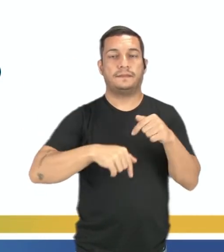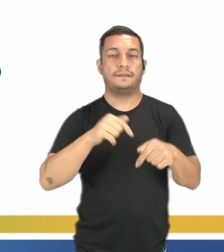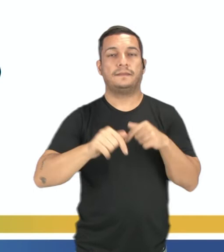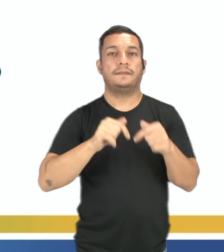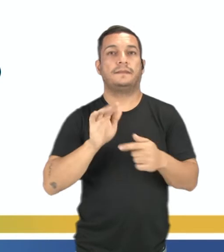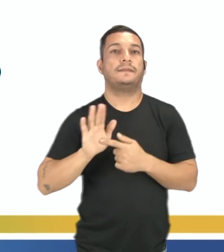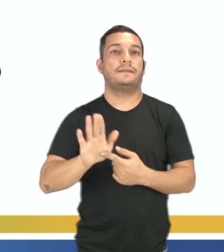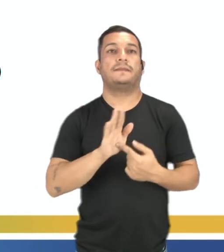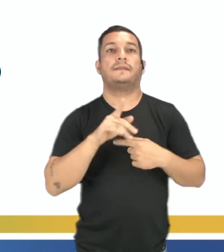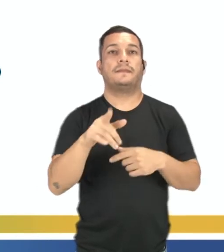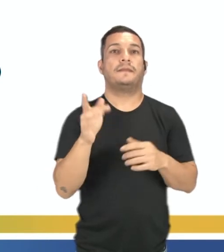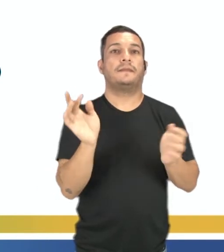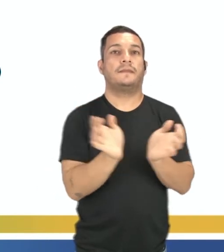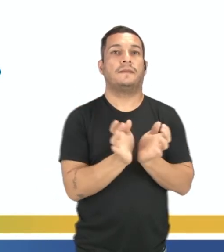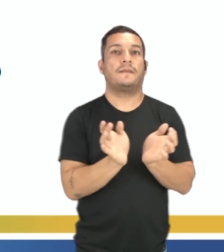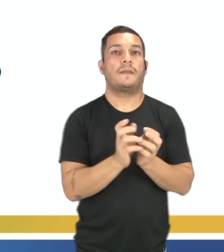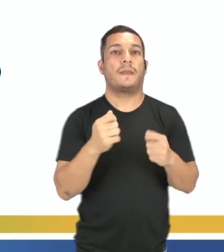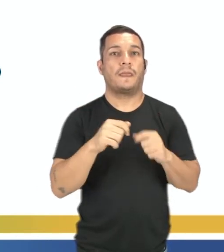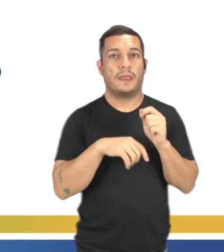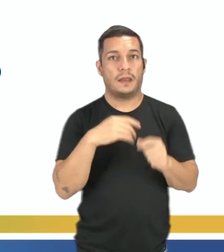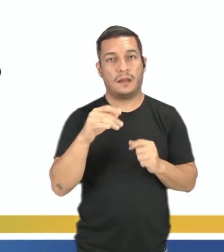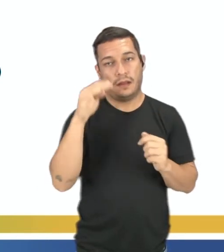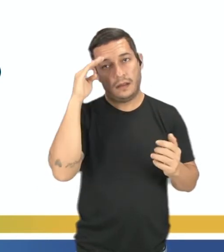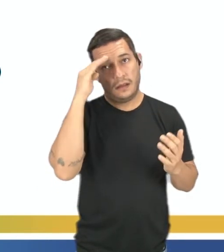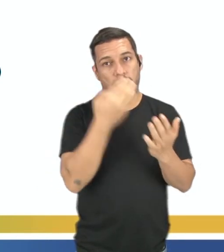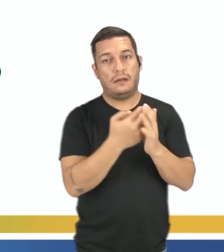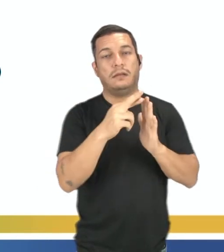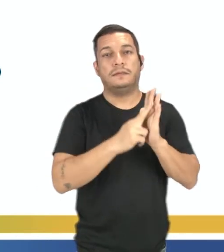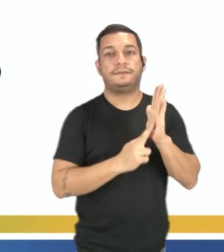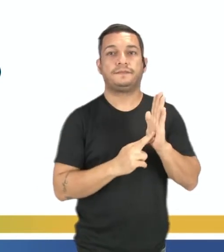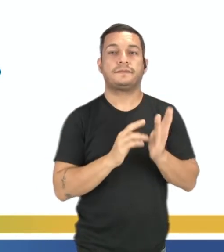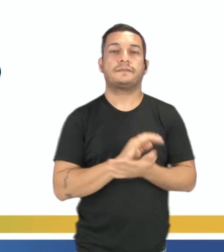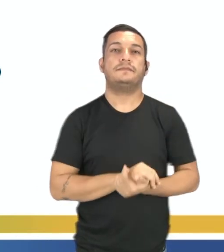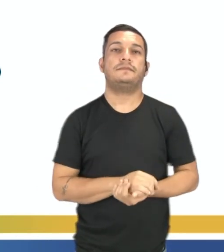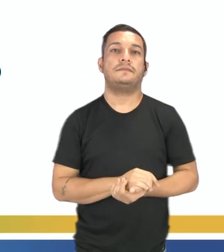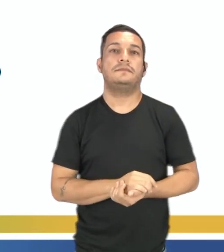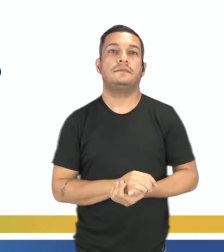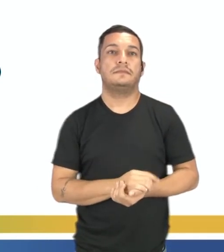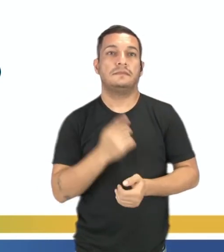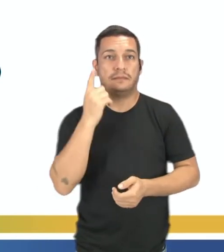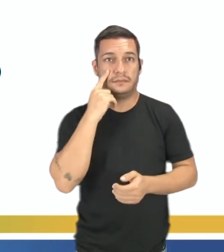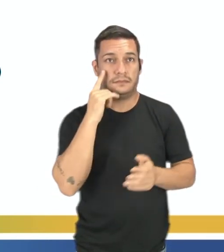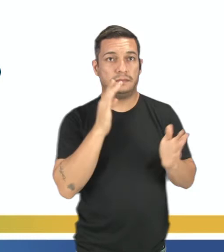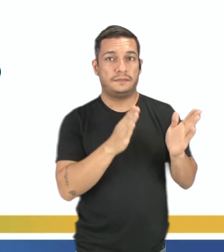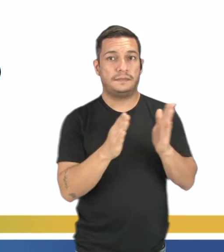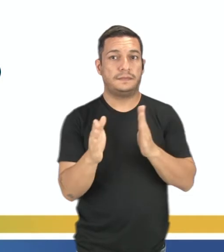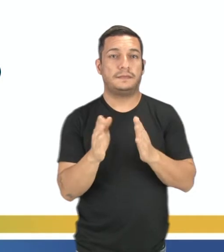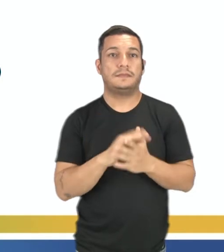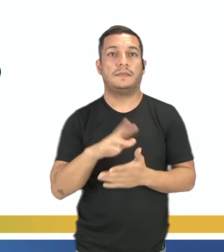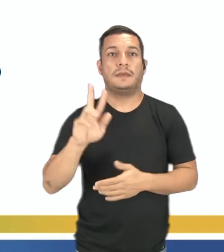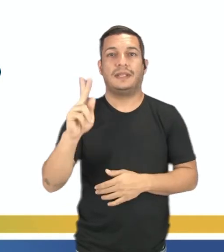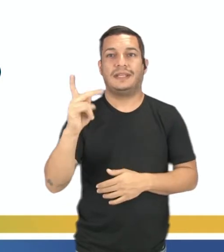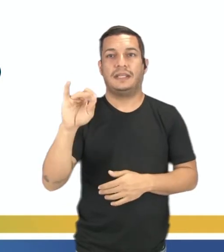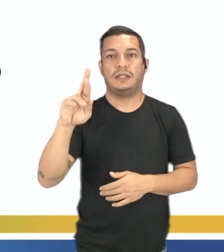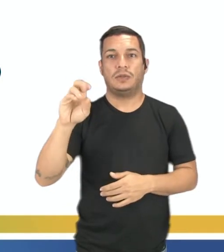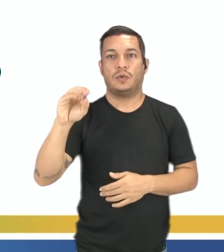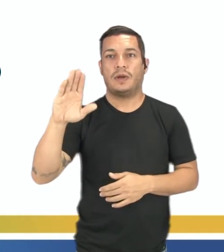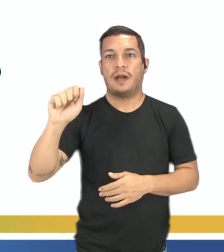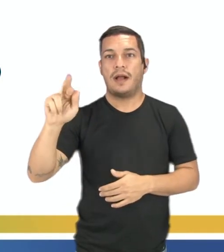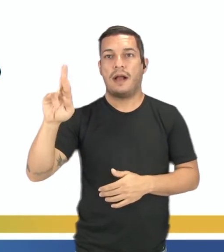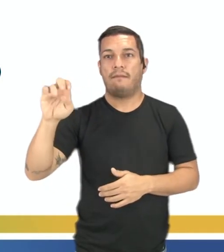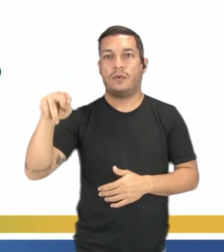compostos pertence a esse grupo deve seguir a seguinte regra vamos acompanhar aí ó